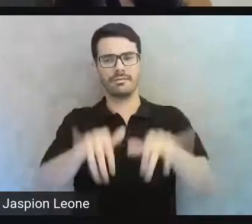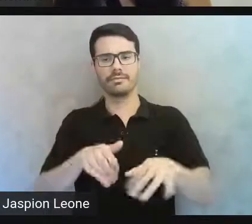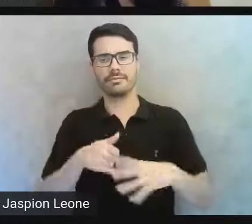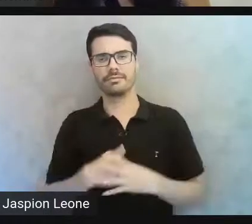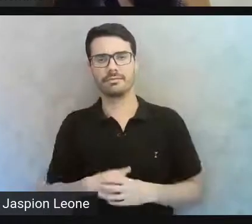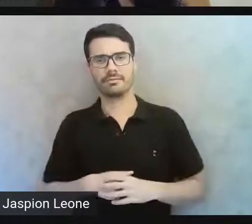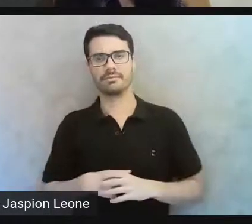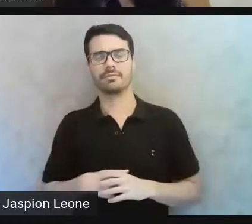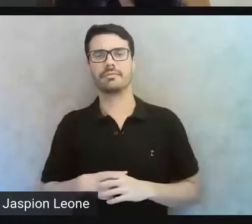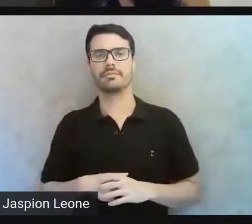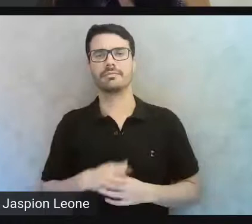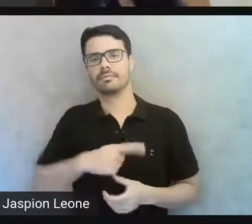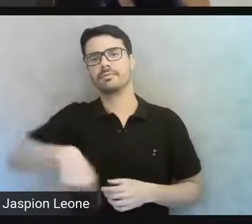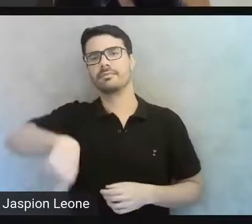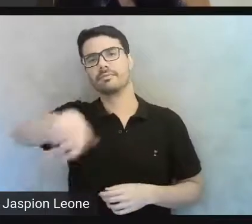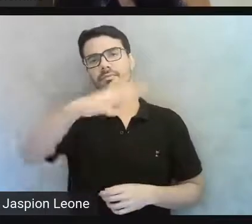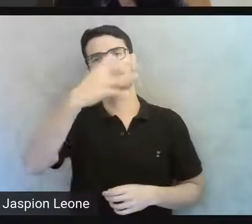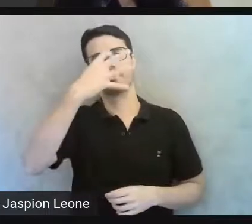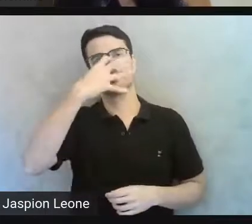nos assistindo?